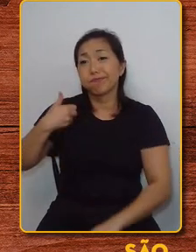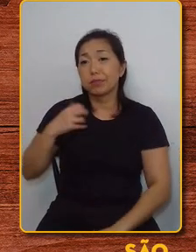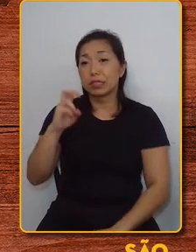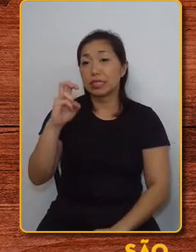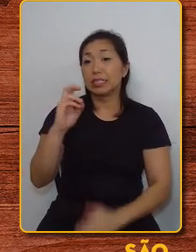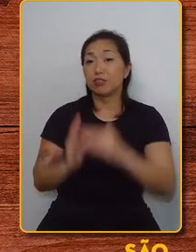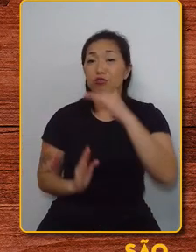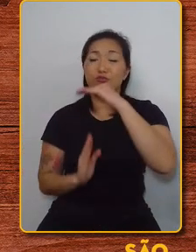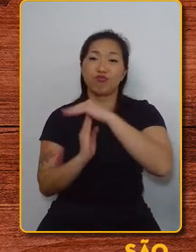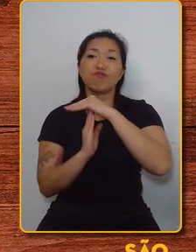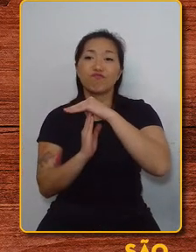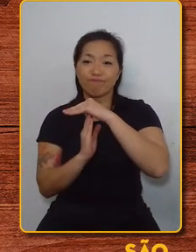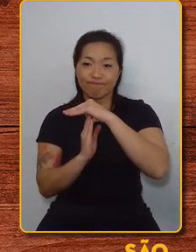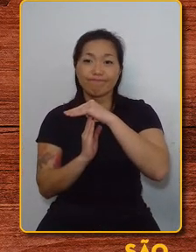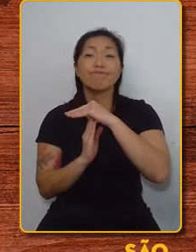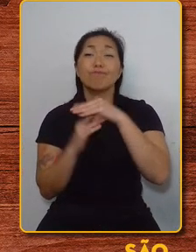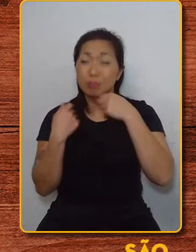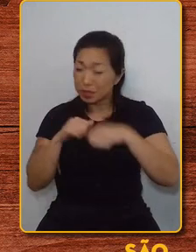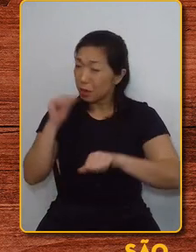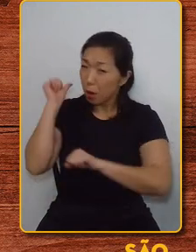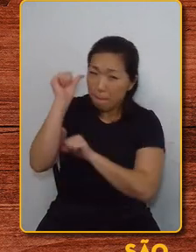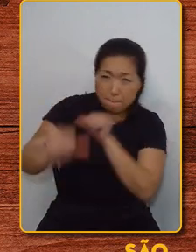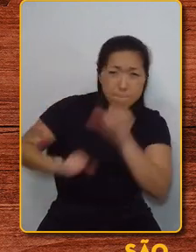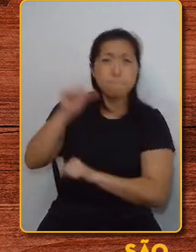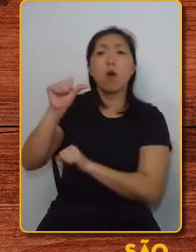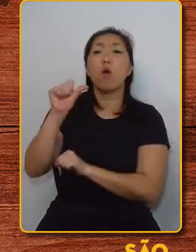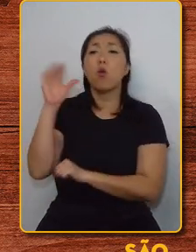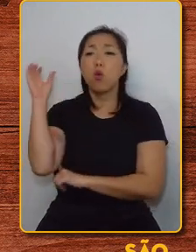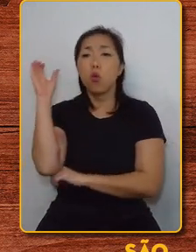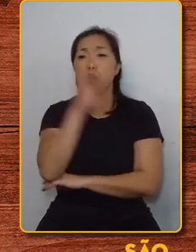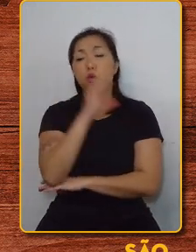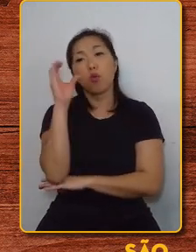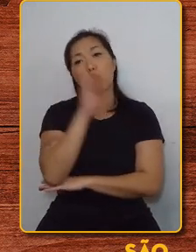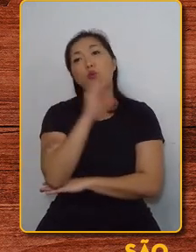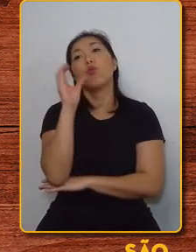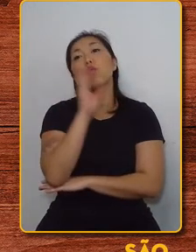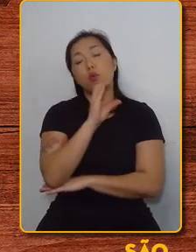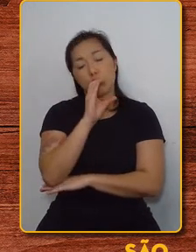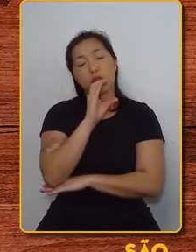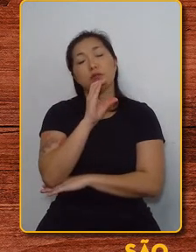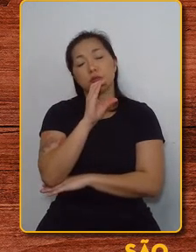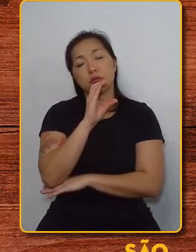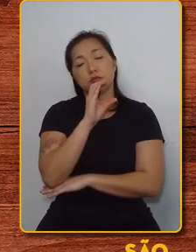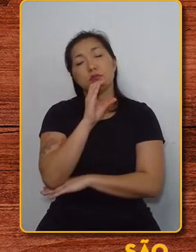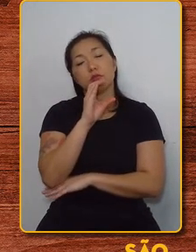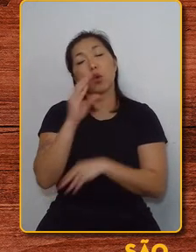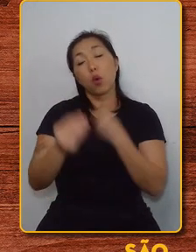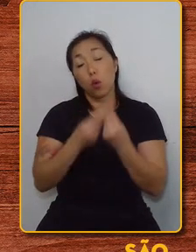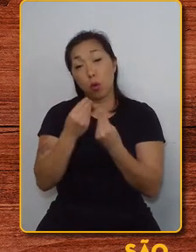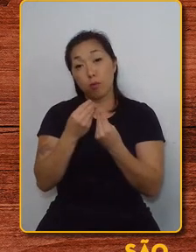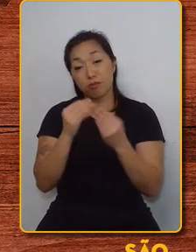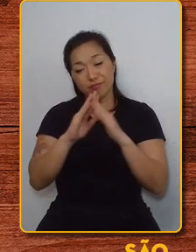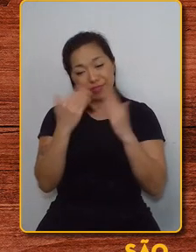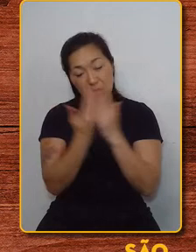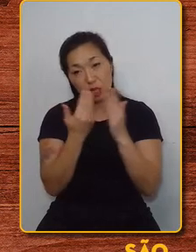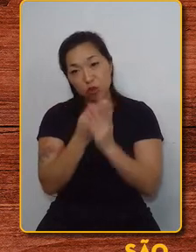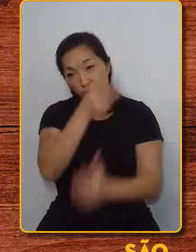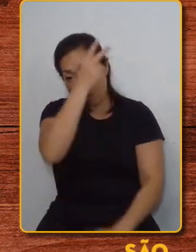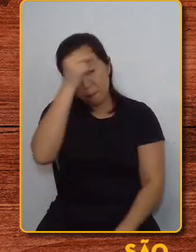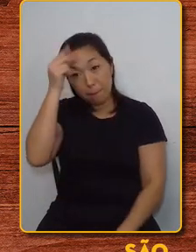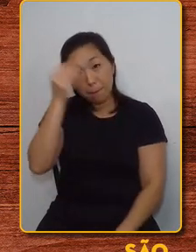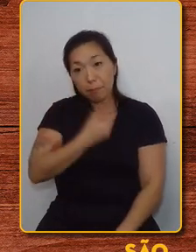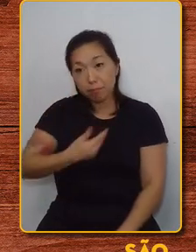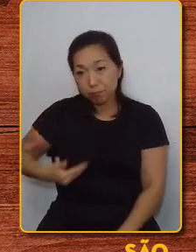intervenção drástica e rápida. E isso só se pode fazer através do sistema de educação pública escolar.